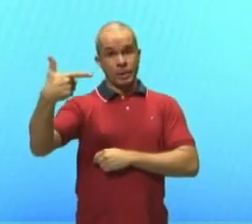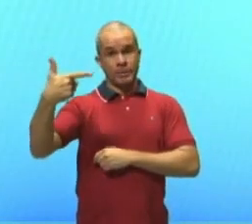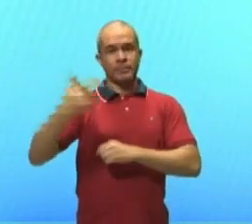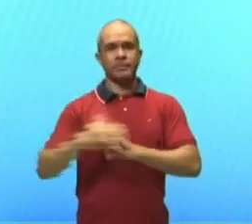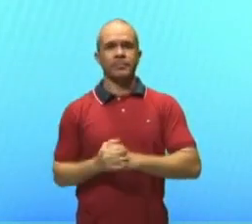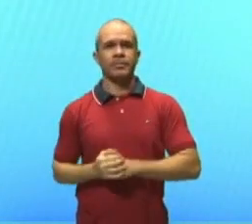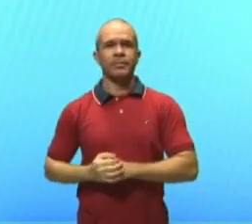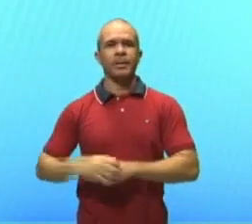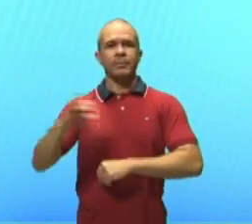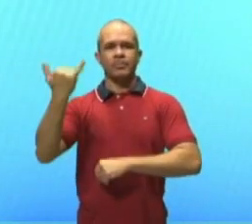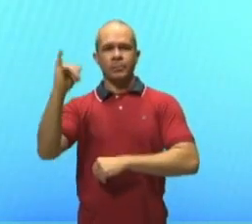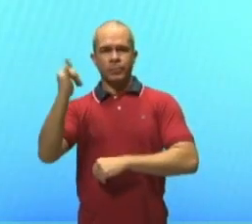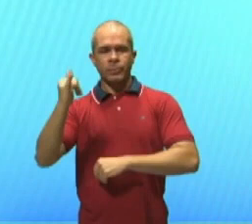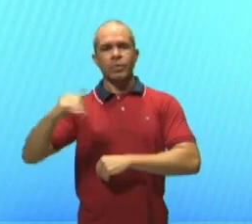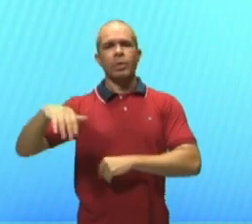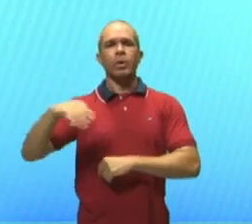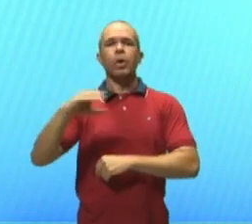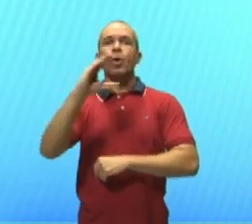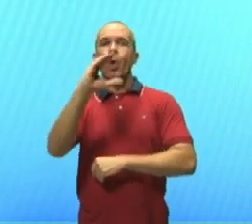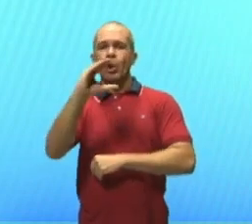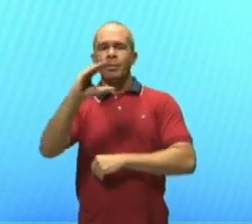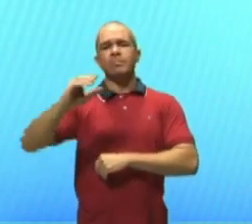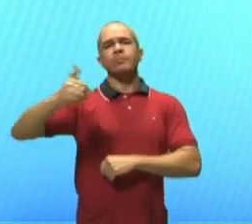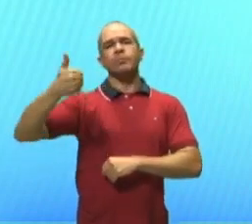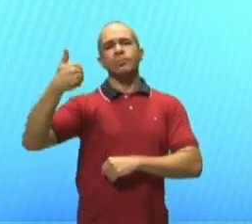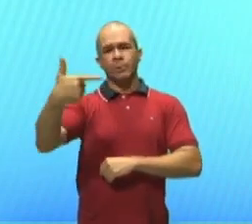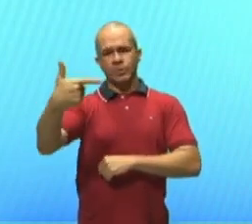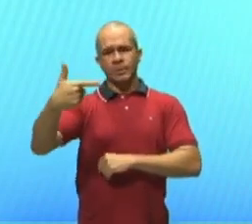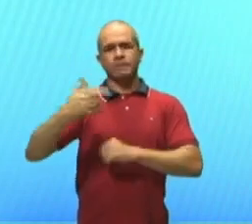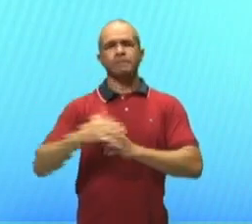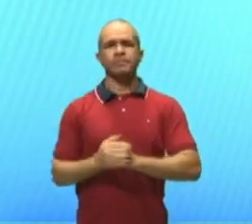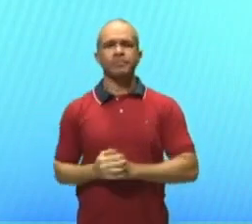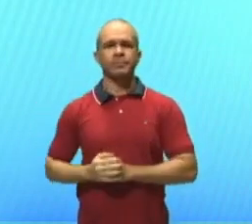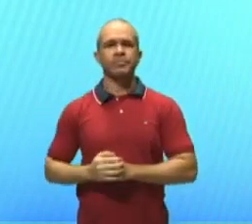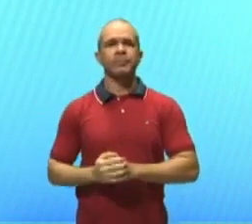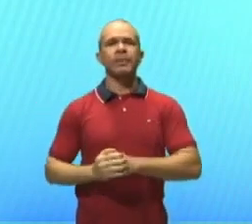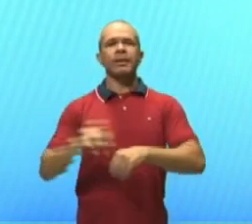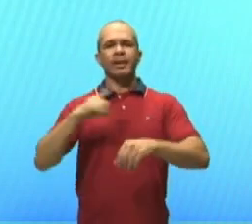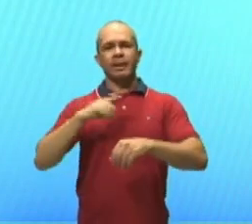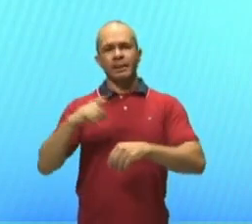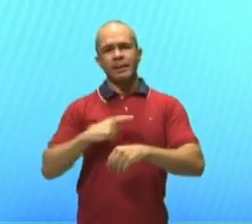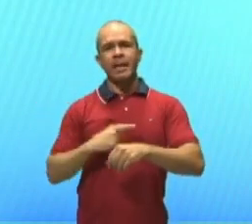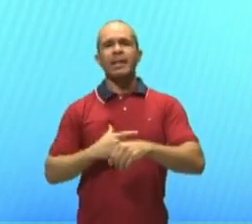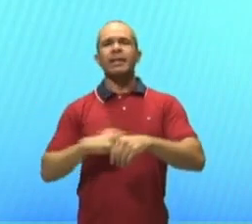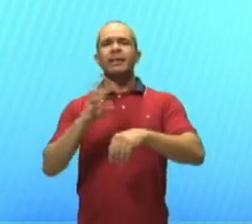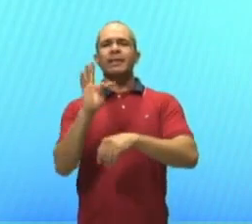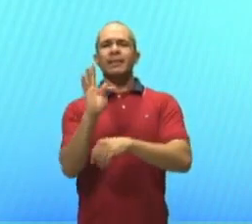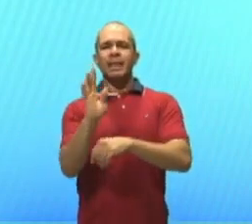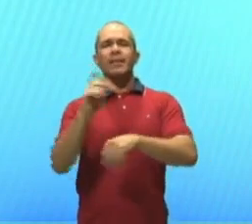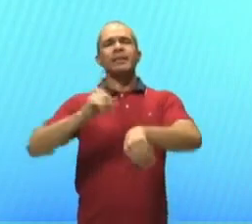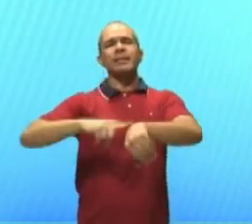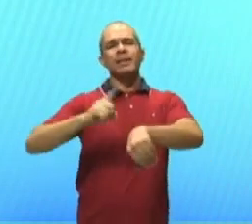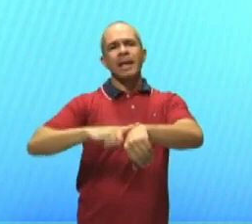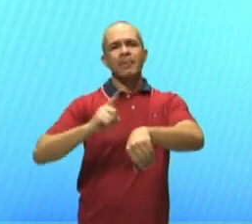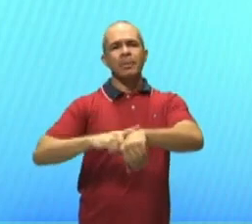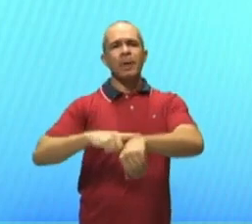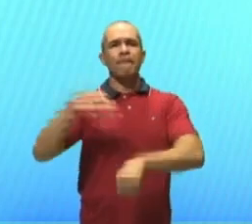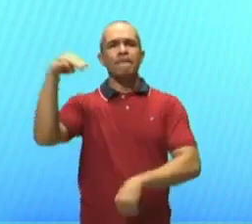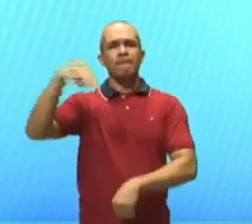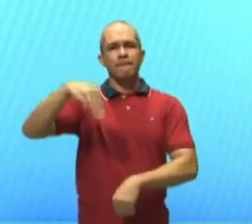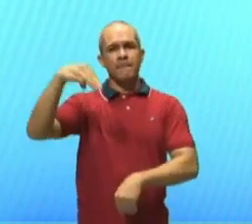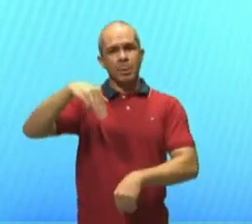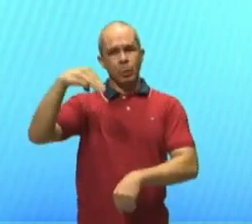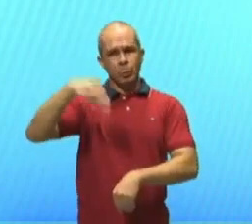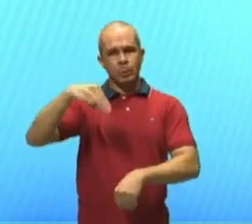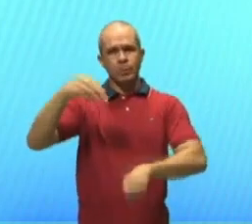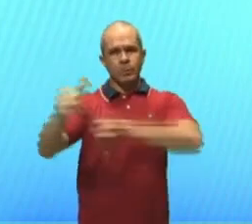de carga elétrica é dada em coulombs a cada minuto, ou seja, tem que passar para segundos. O minuto tem quantos segundos?